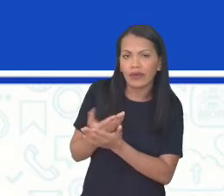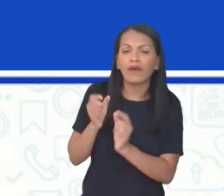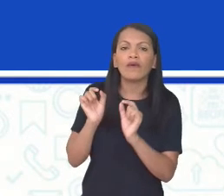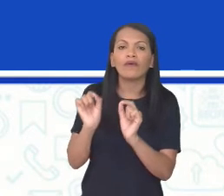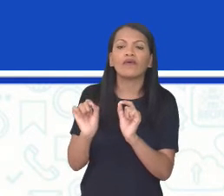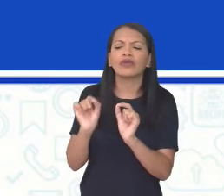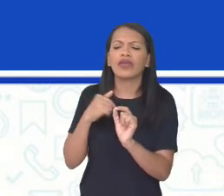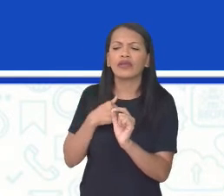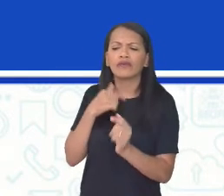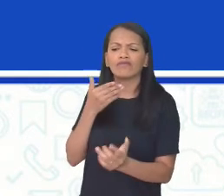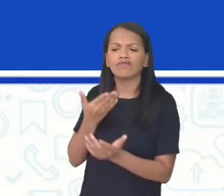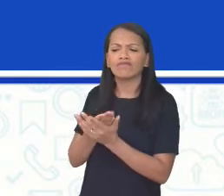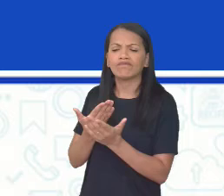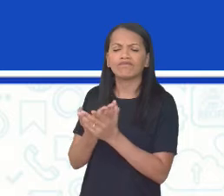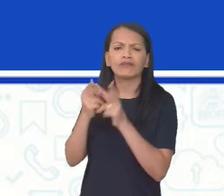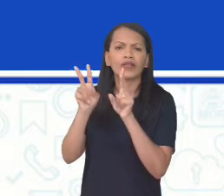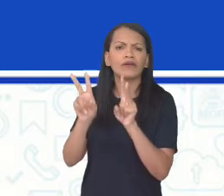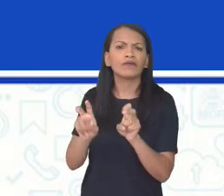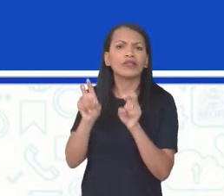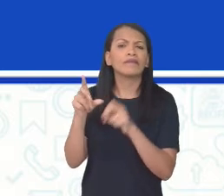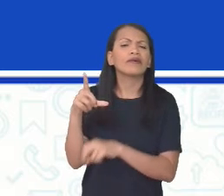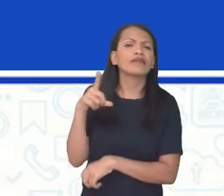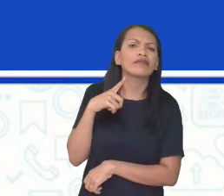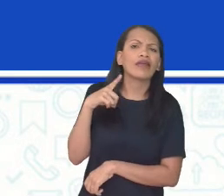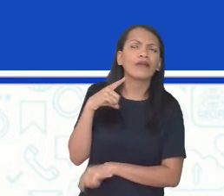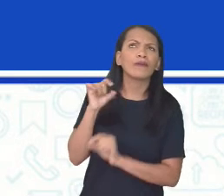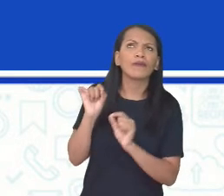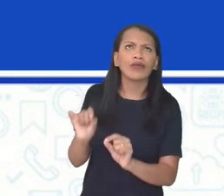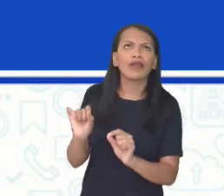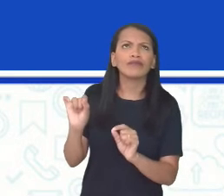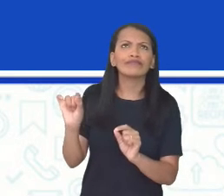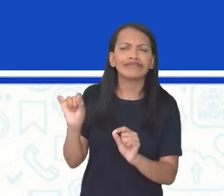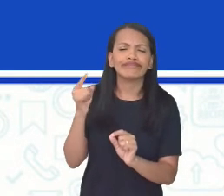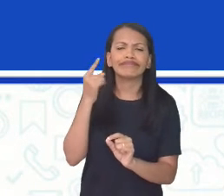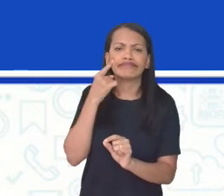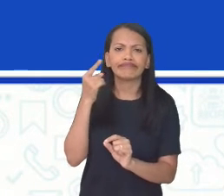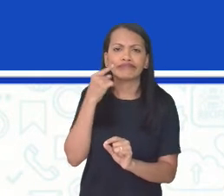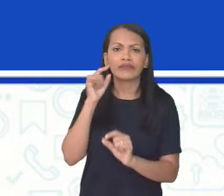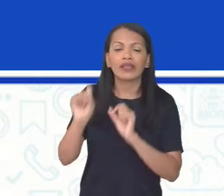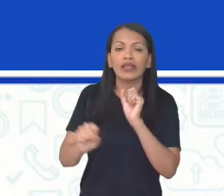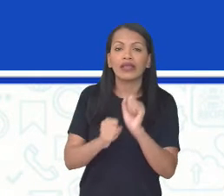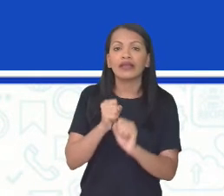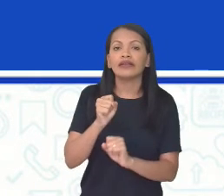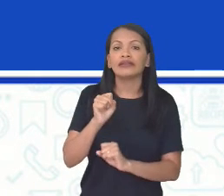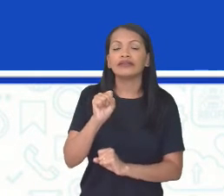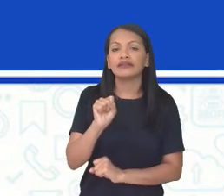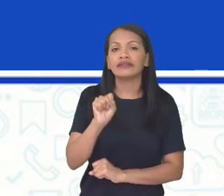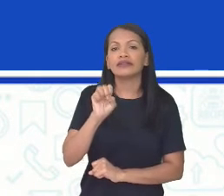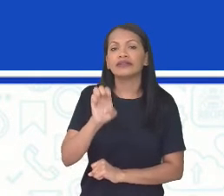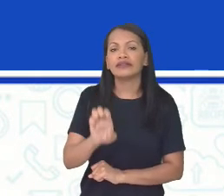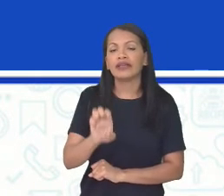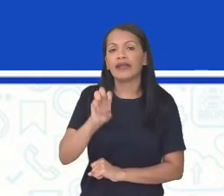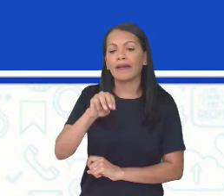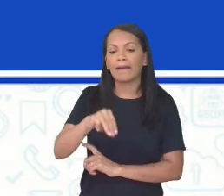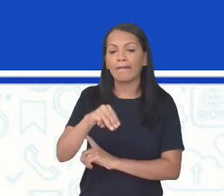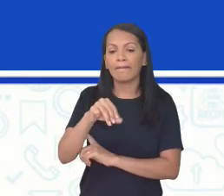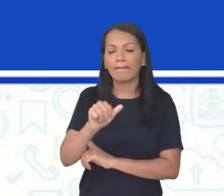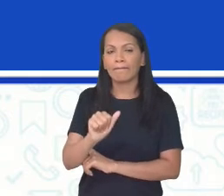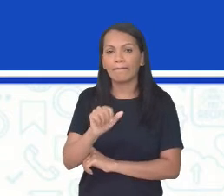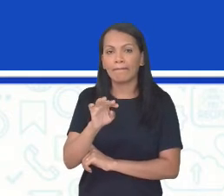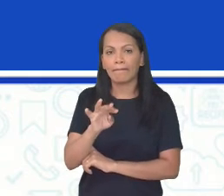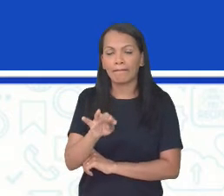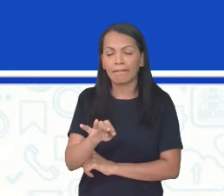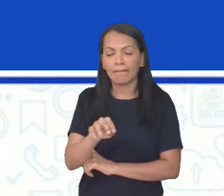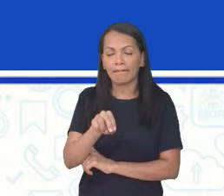é que este tema contempla? Então, a semântica é uma das partes, não é? Importante,